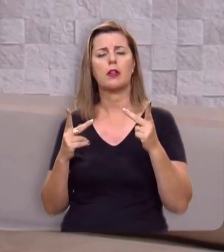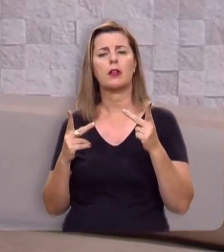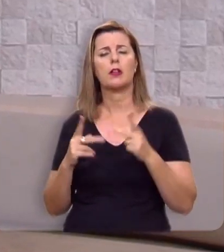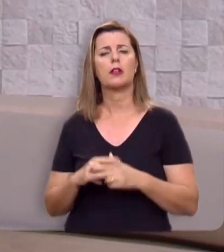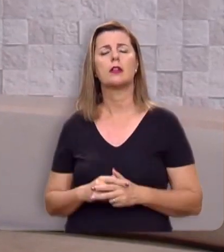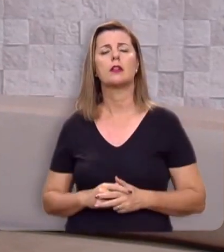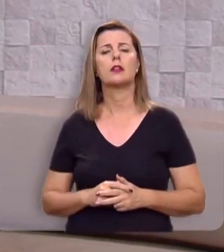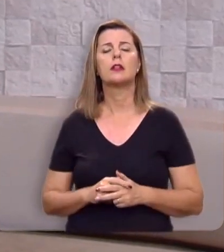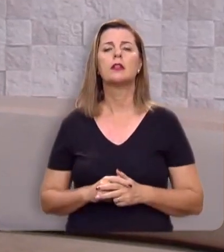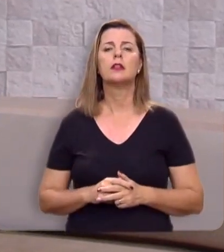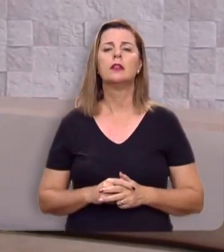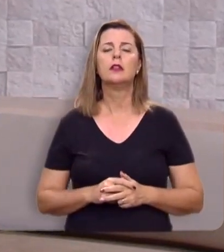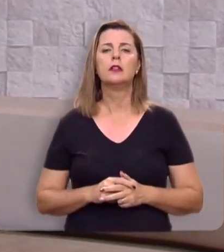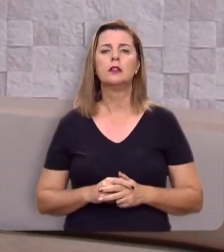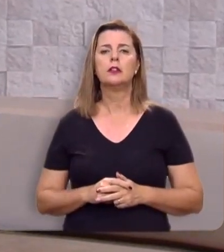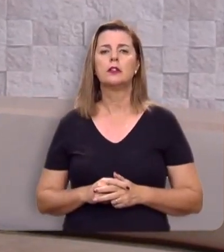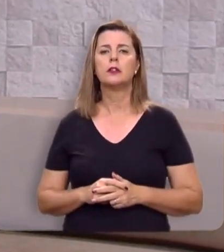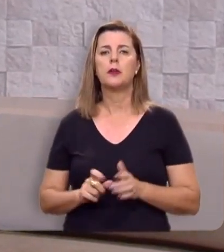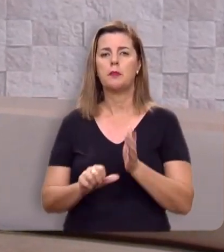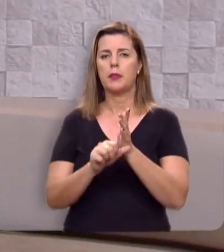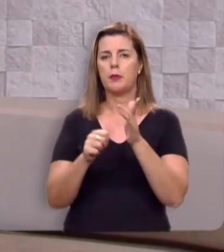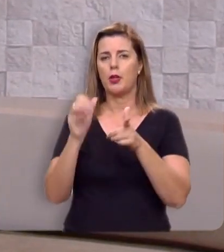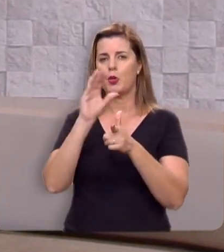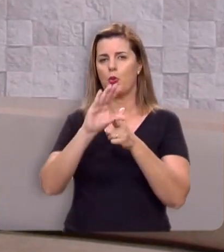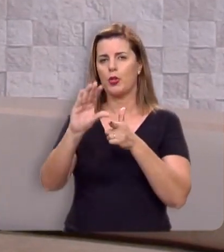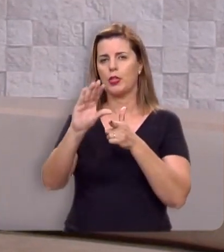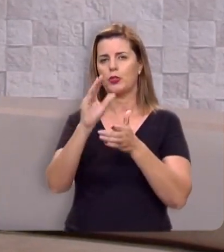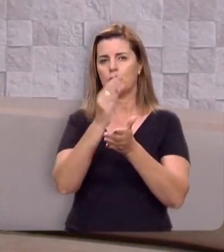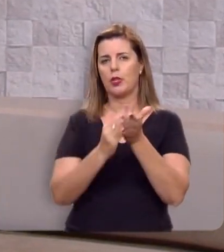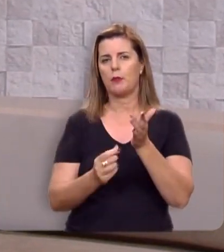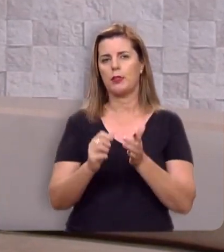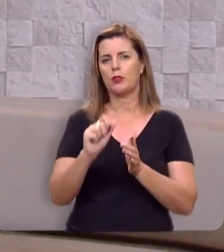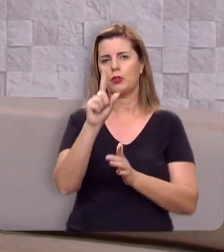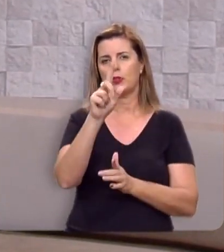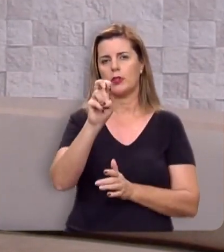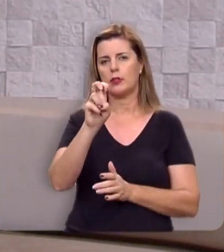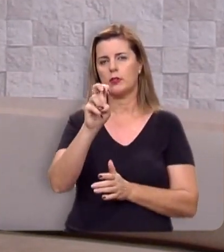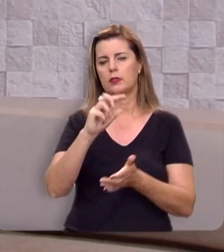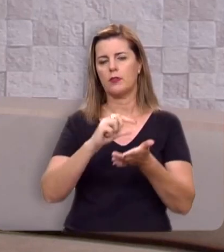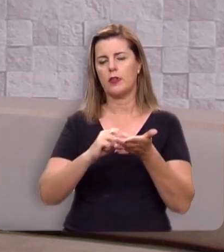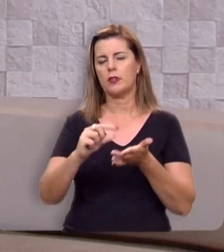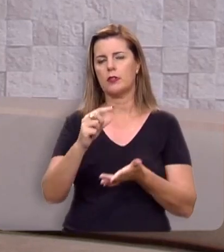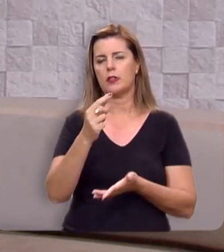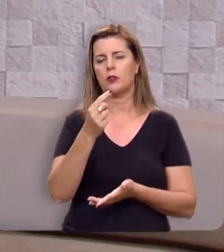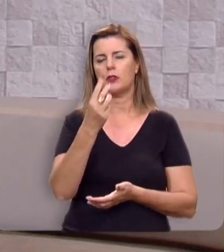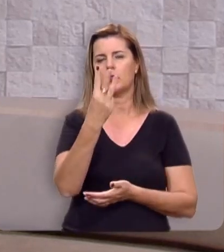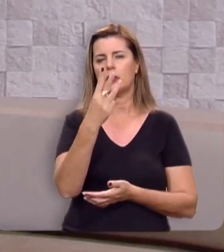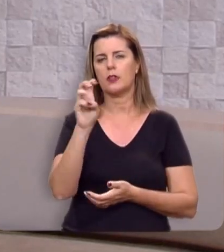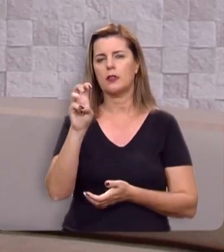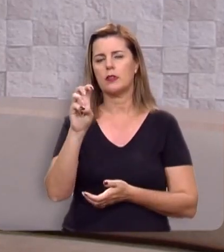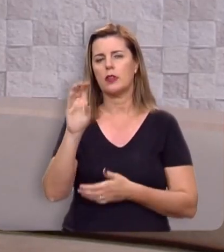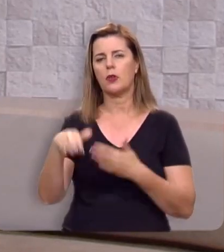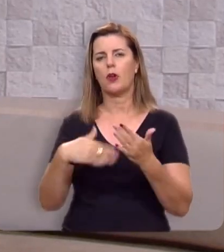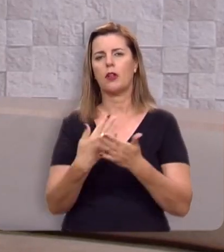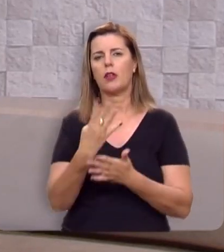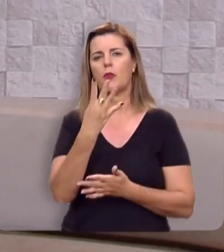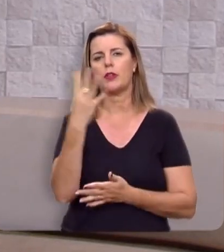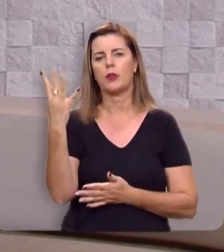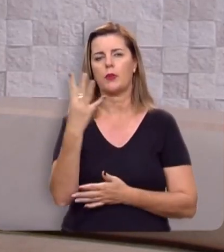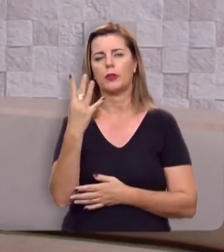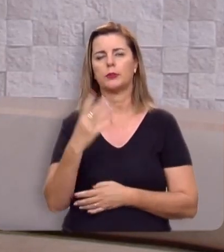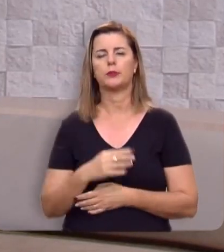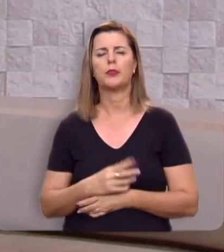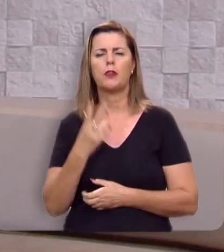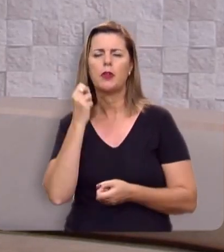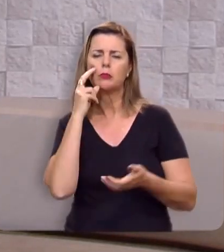sermão, esta mensagem, em 1 Coríntios capítulo 15, versos 35 a